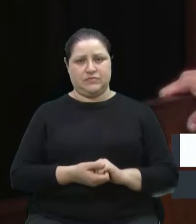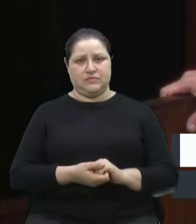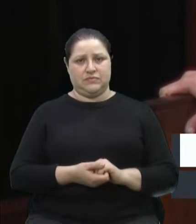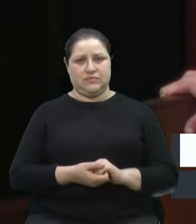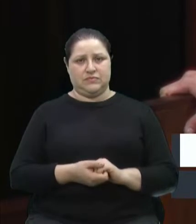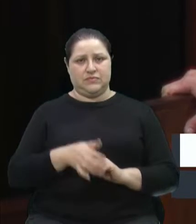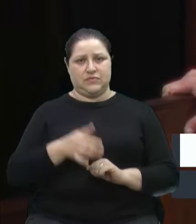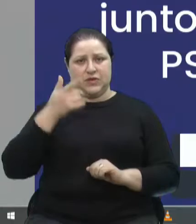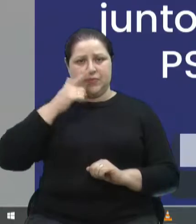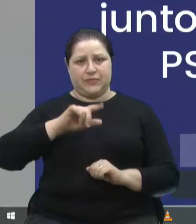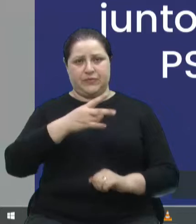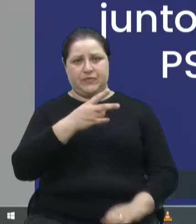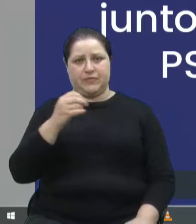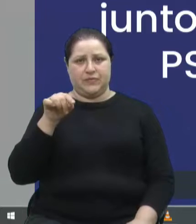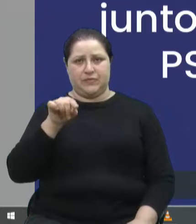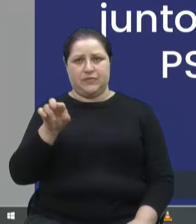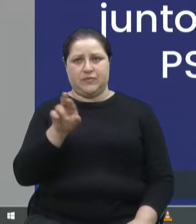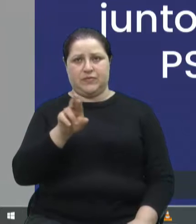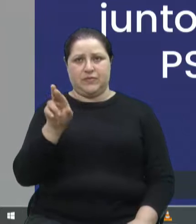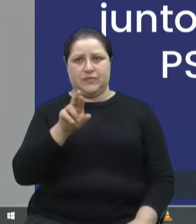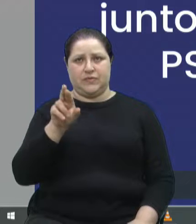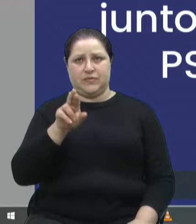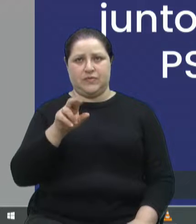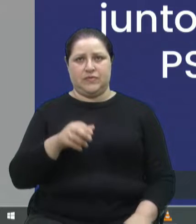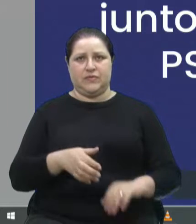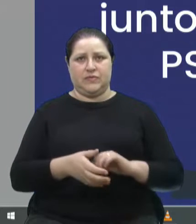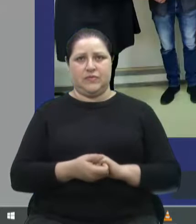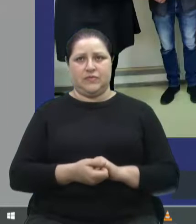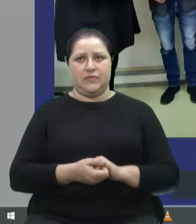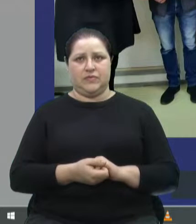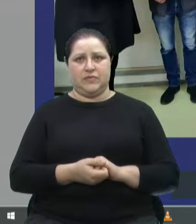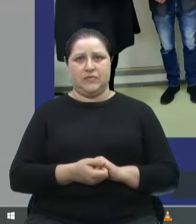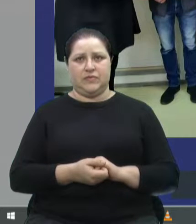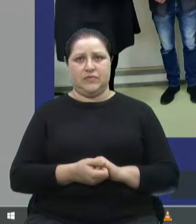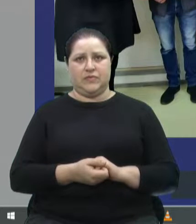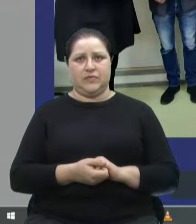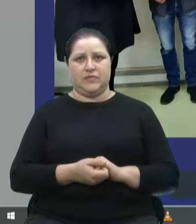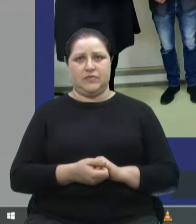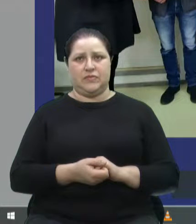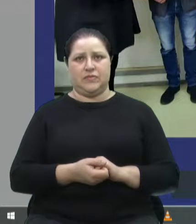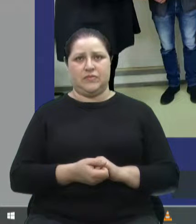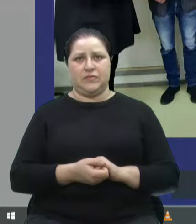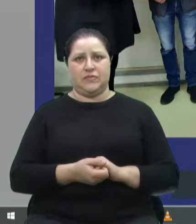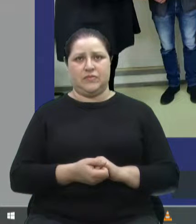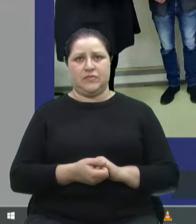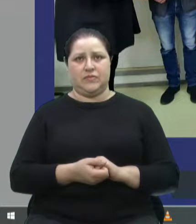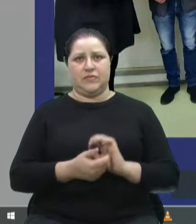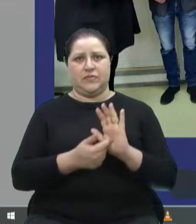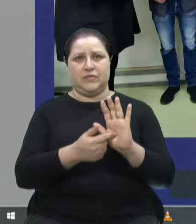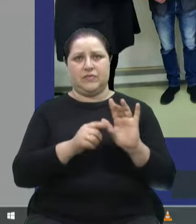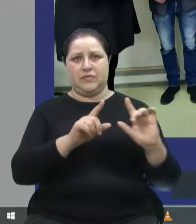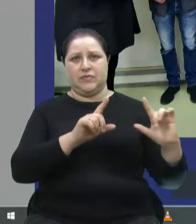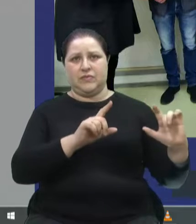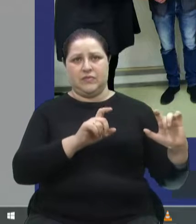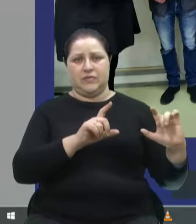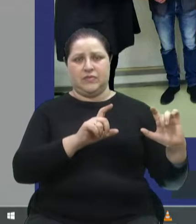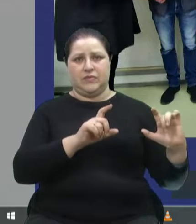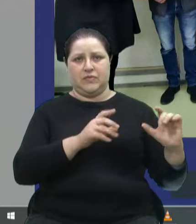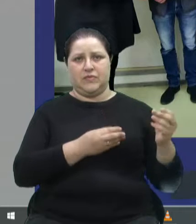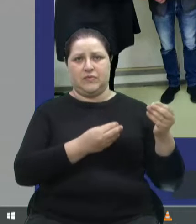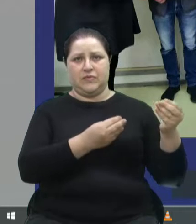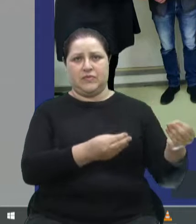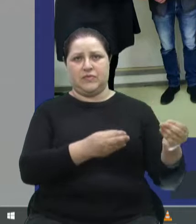A conquista R$ 200 mil, então aí peço que a minha assessoria vá passando aí os slides. Mostra na foto, né, que foi entregue